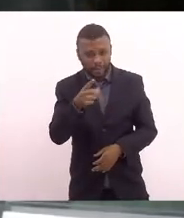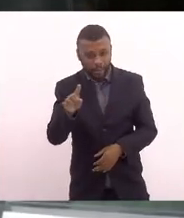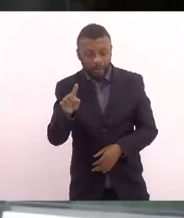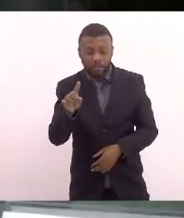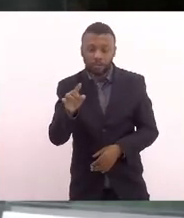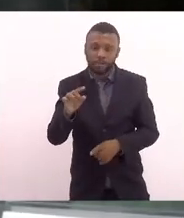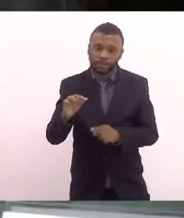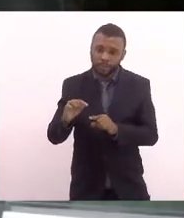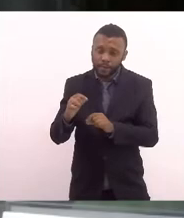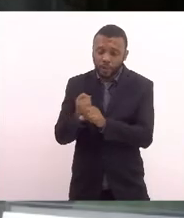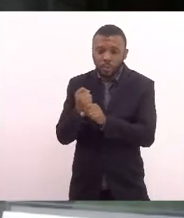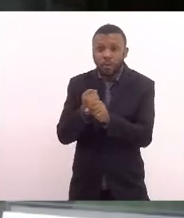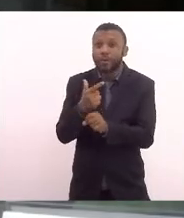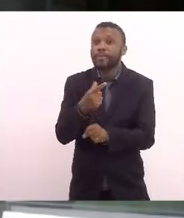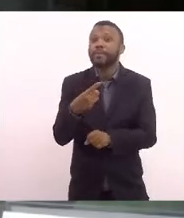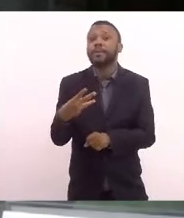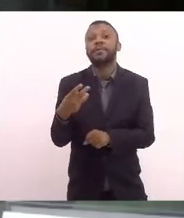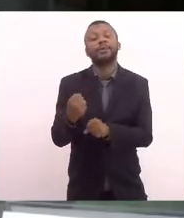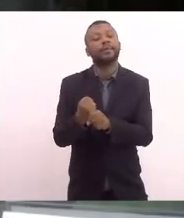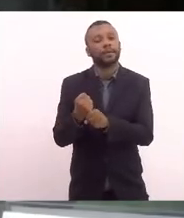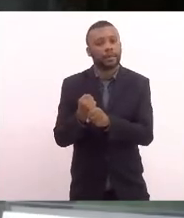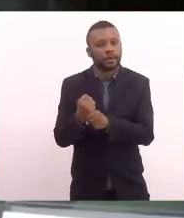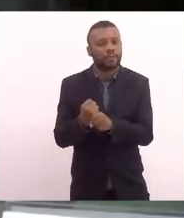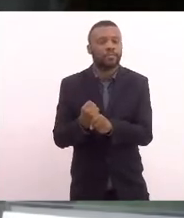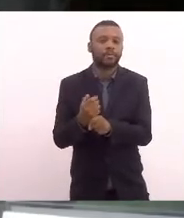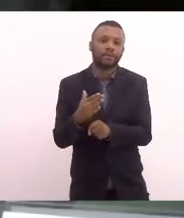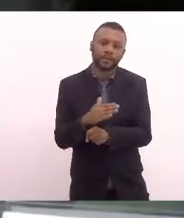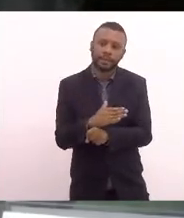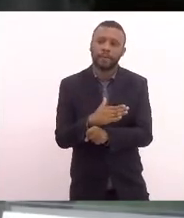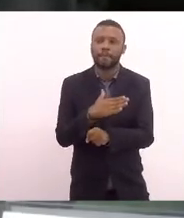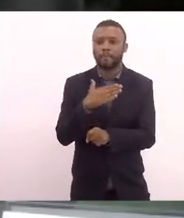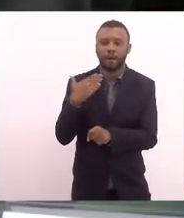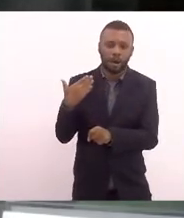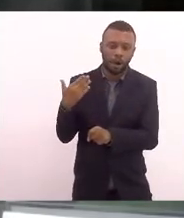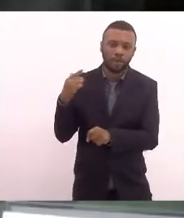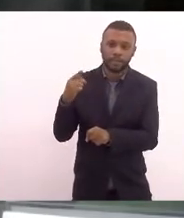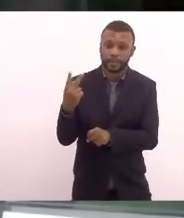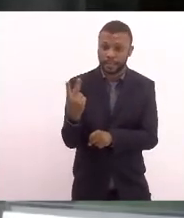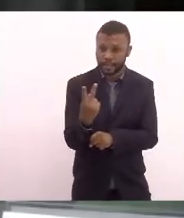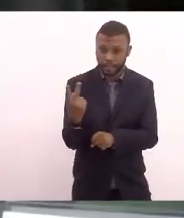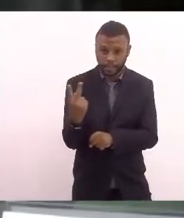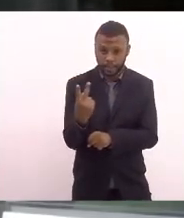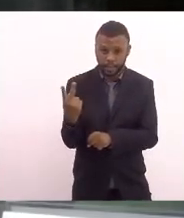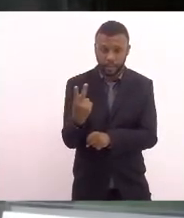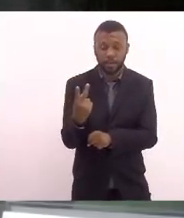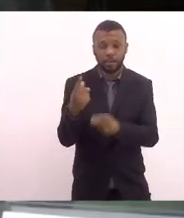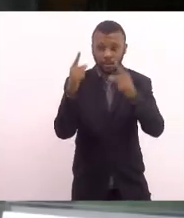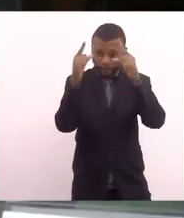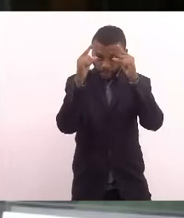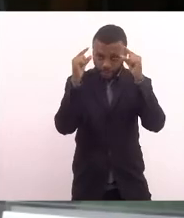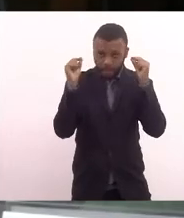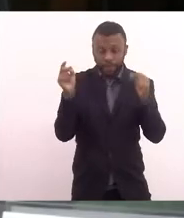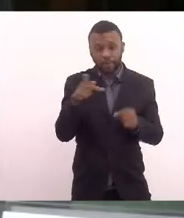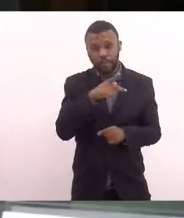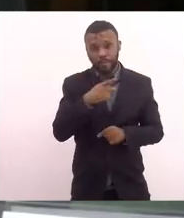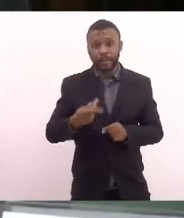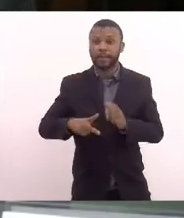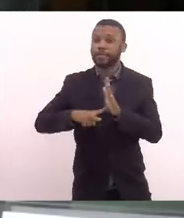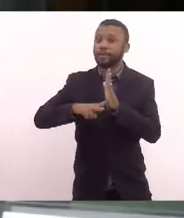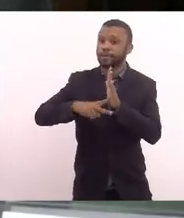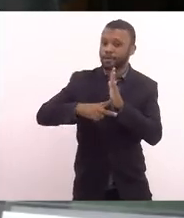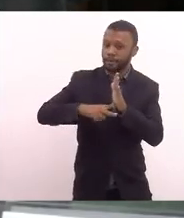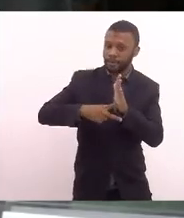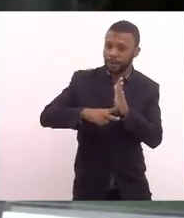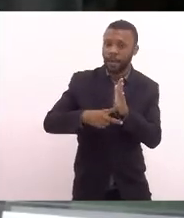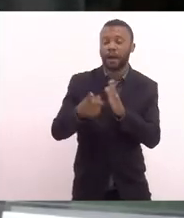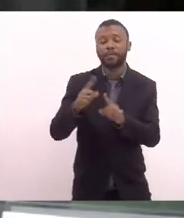após quase 23 anos da morte desse casal de enfermeiros que foram presidentes do sindicato, presidente